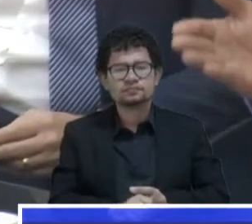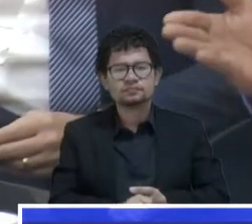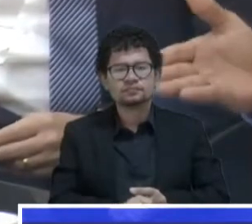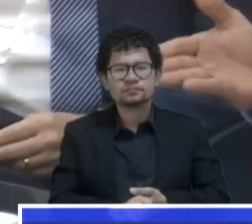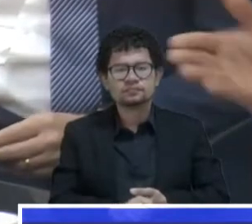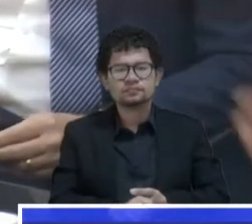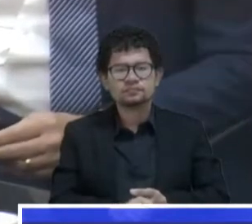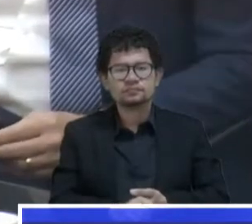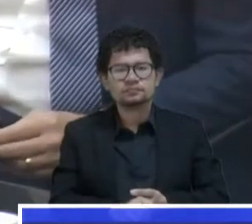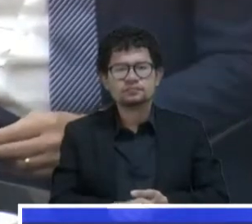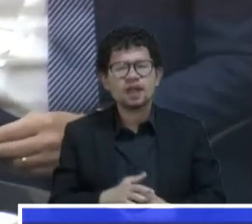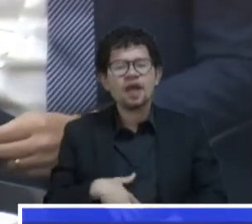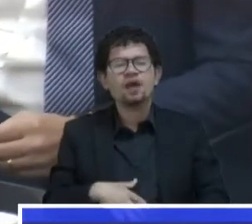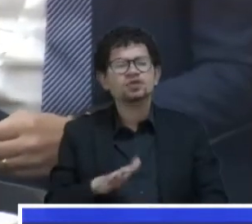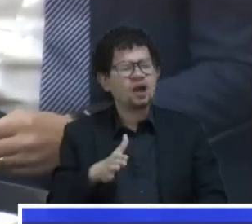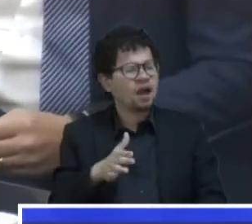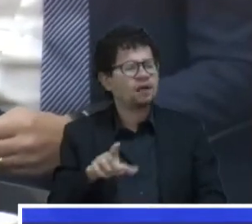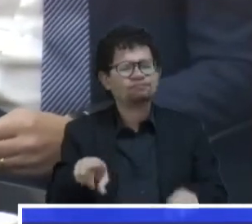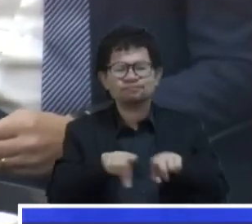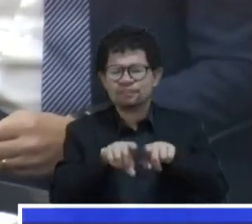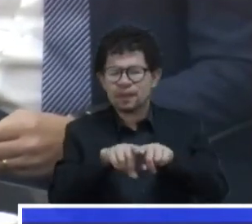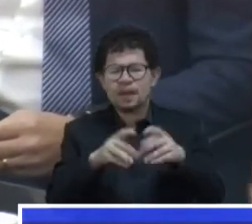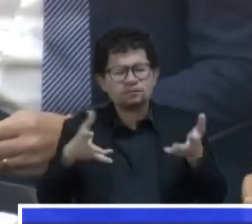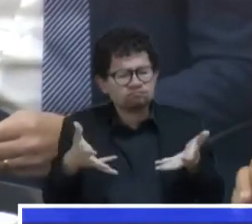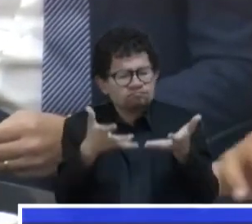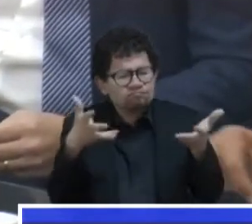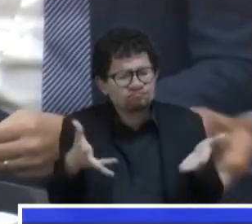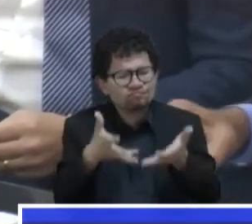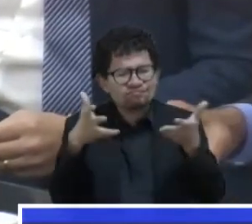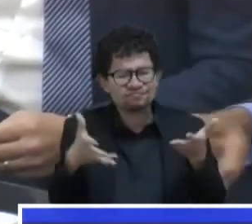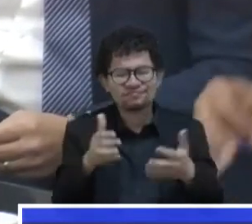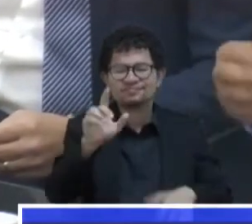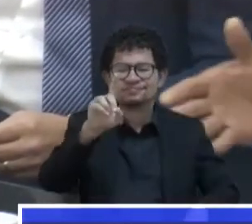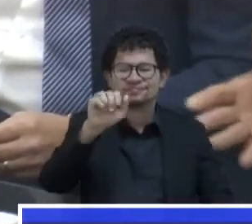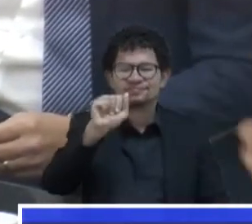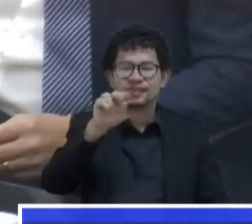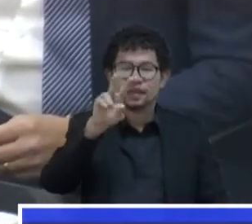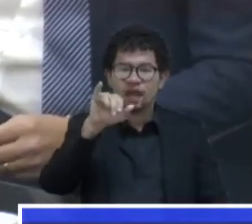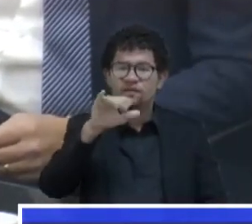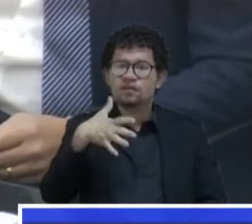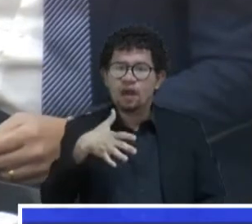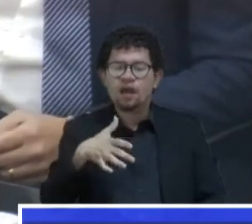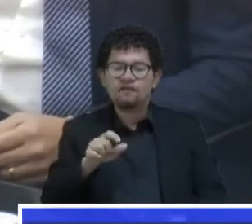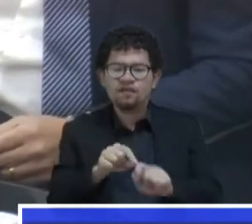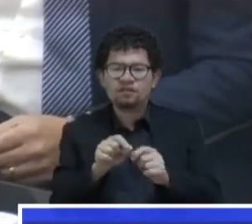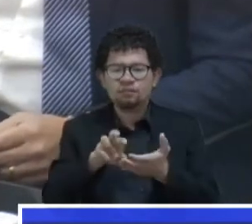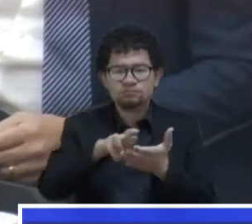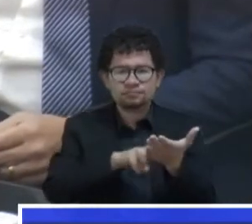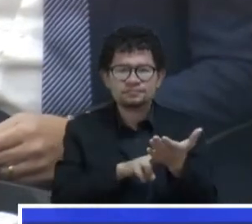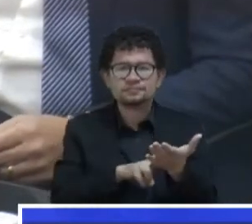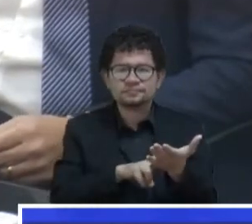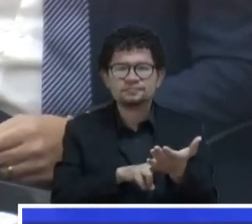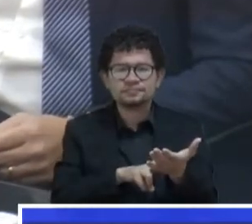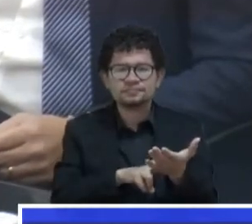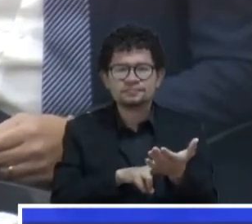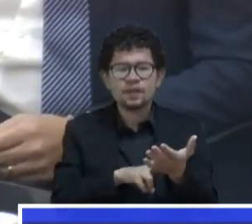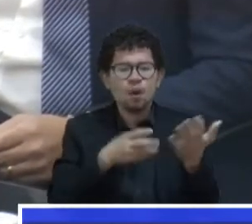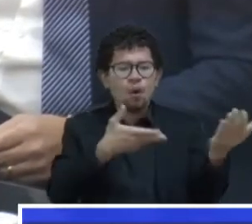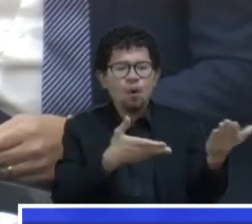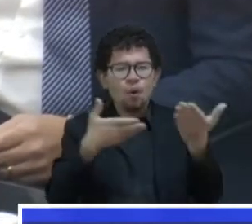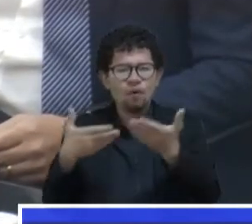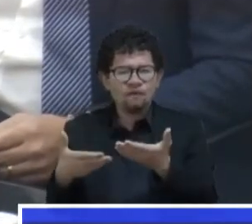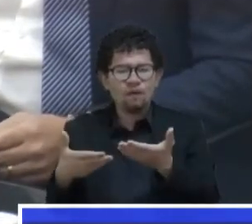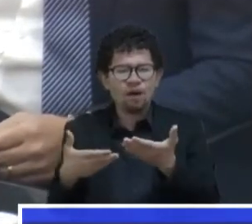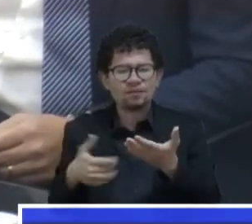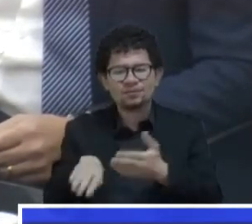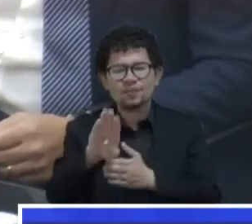até incentivei o nobre deputado Davi Maia a fazer esse requerimento convocando o secretário Luciano Barbosa.